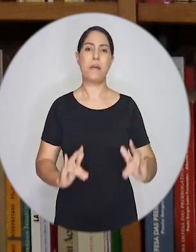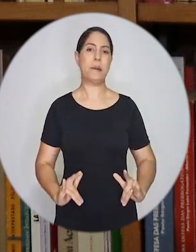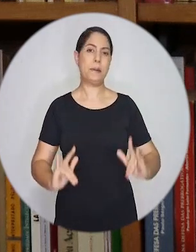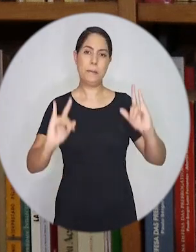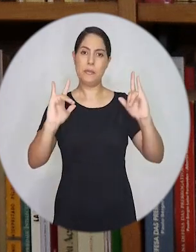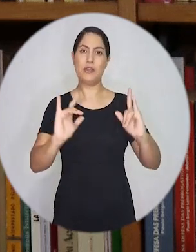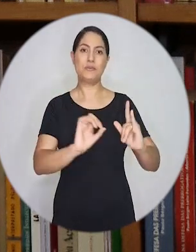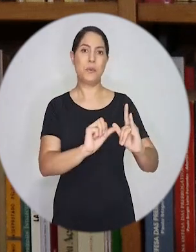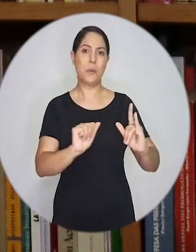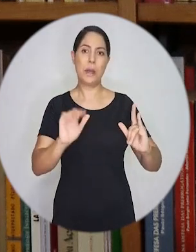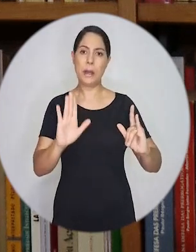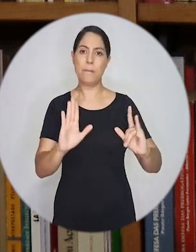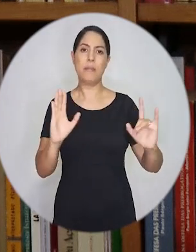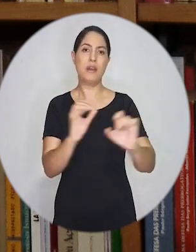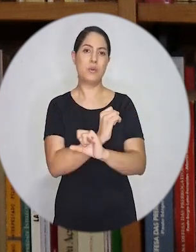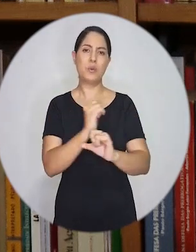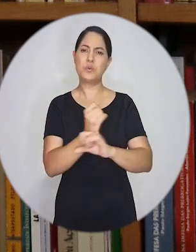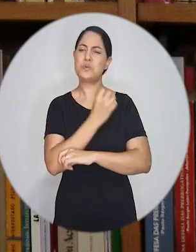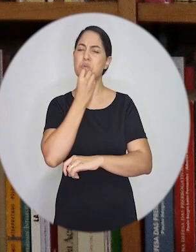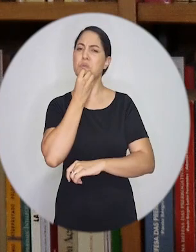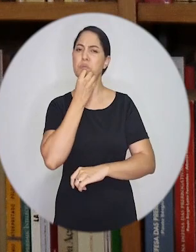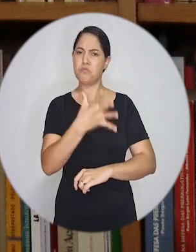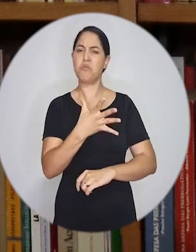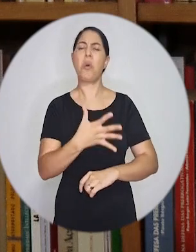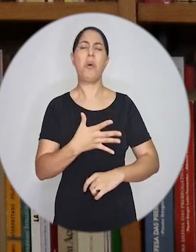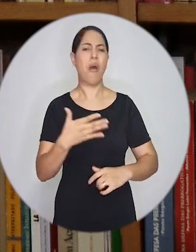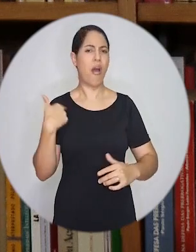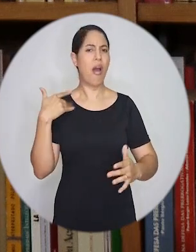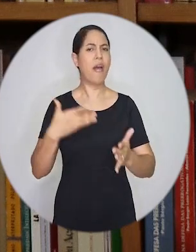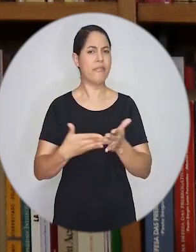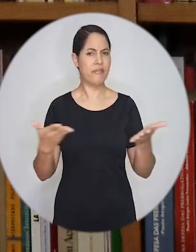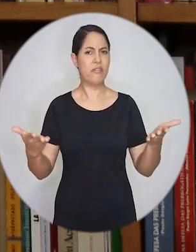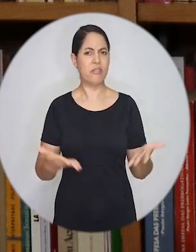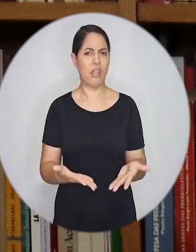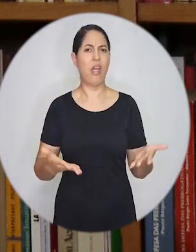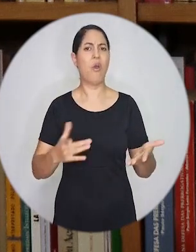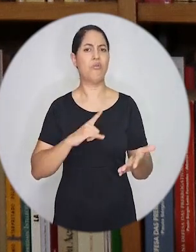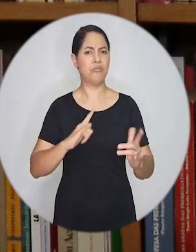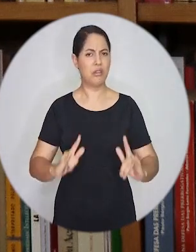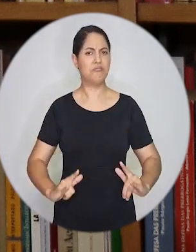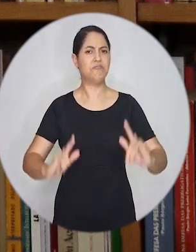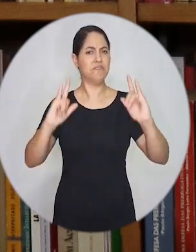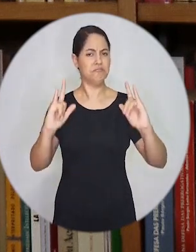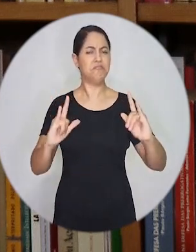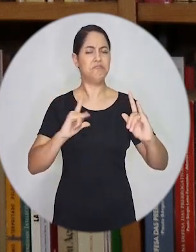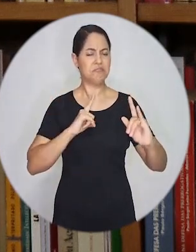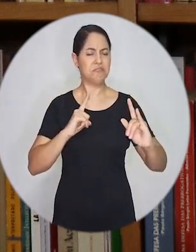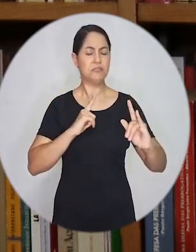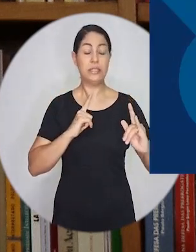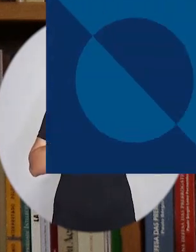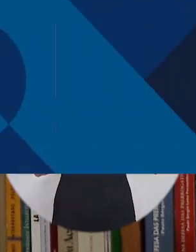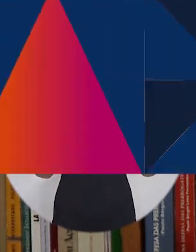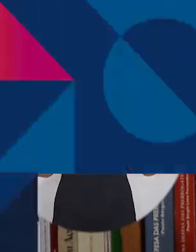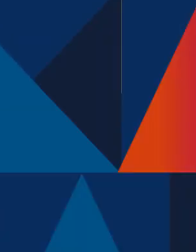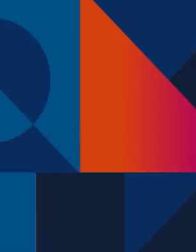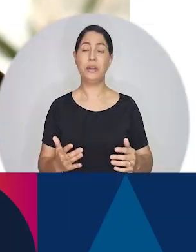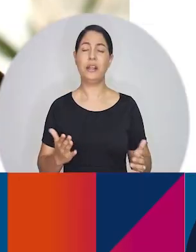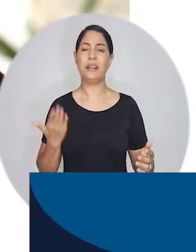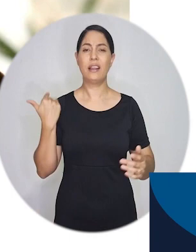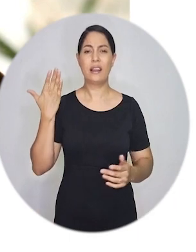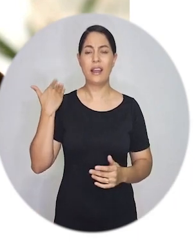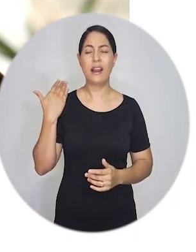Mas está lá, o prédio da ordem foi muito bem construído e permitiu